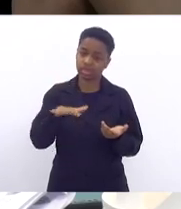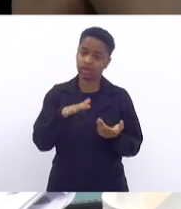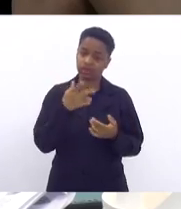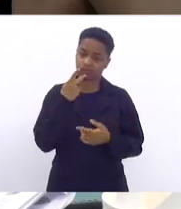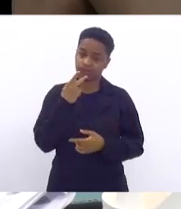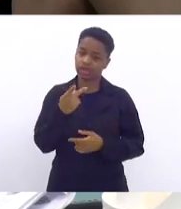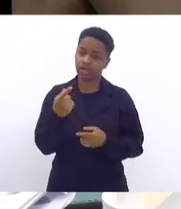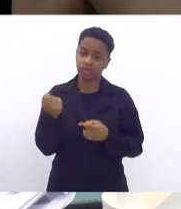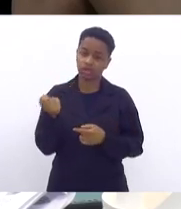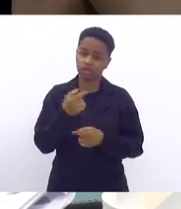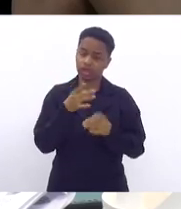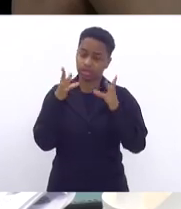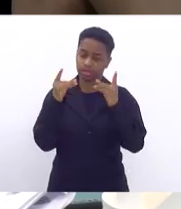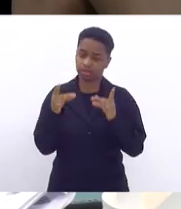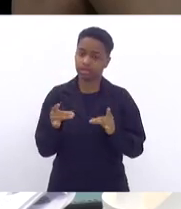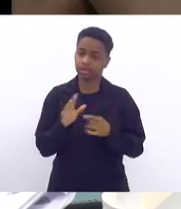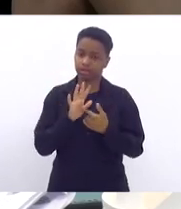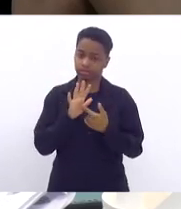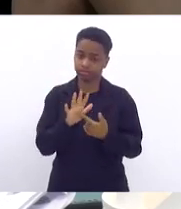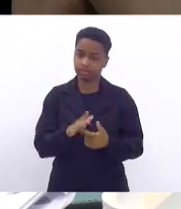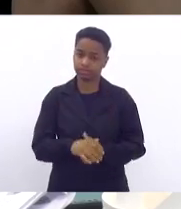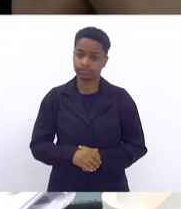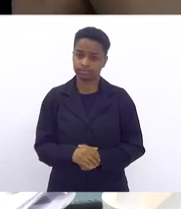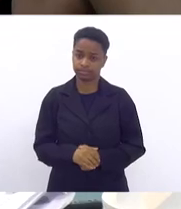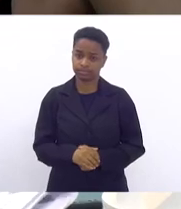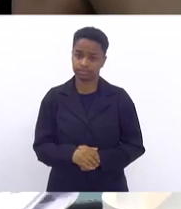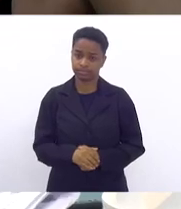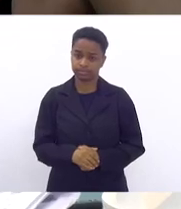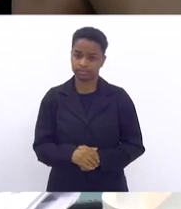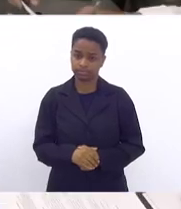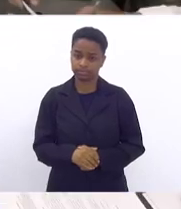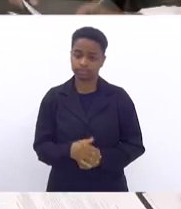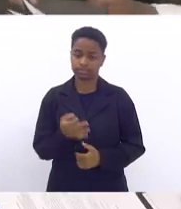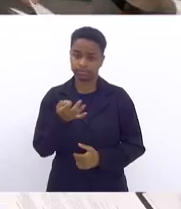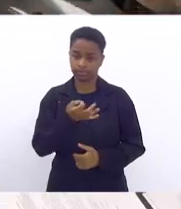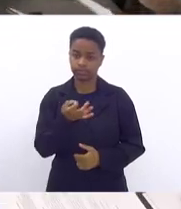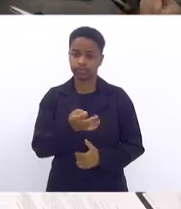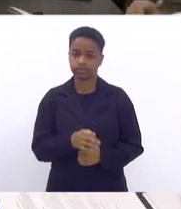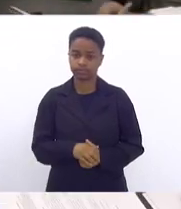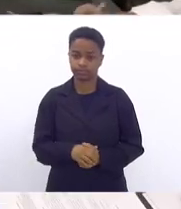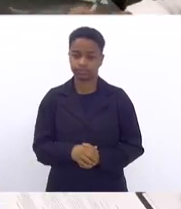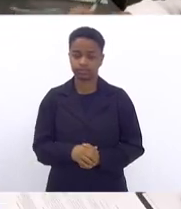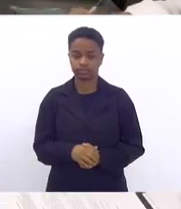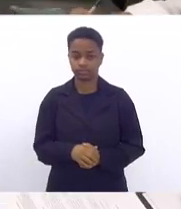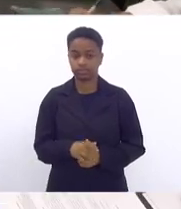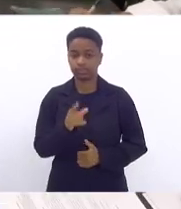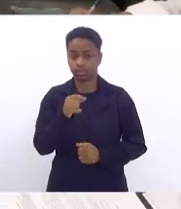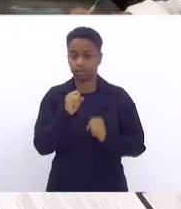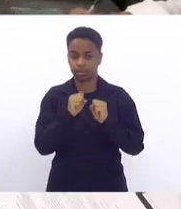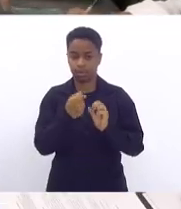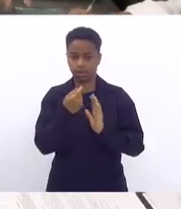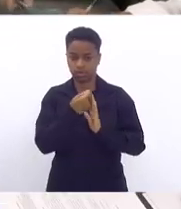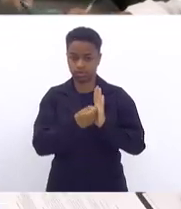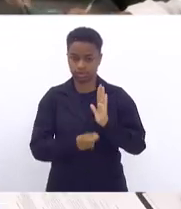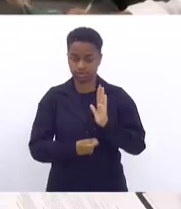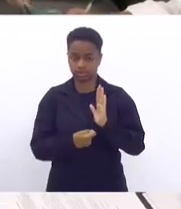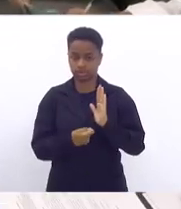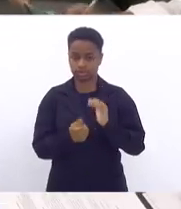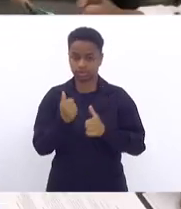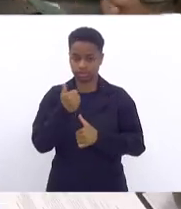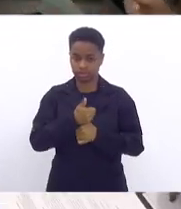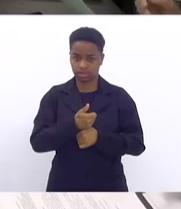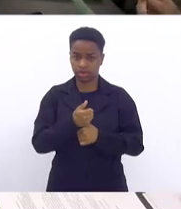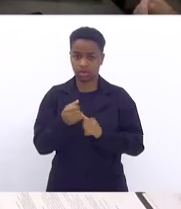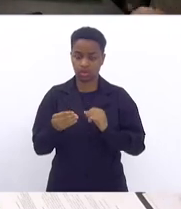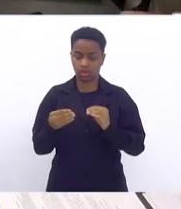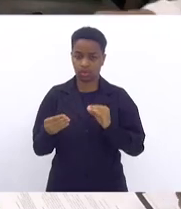que entrar na especificidade. Perfeito. Perfeito. Vossa Excelência pode assumir a relatoria, então, para fazer esse parecer pela constitucionalidade